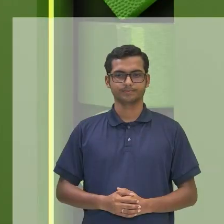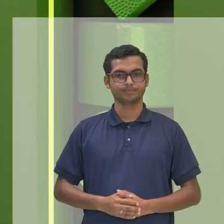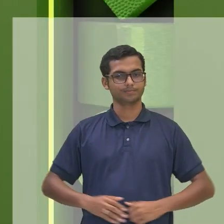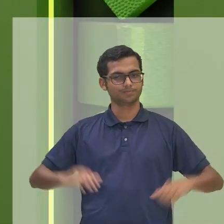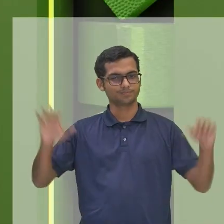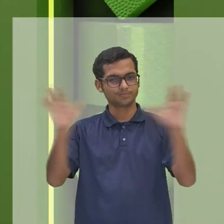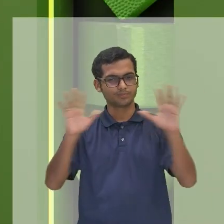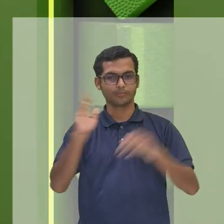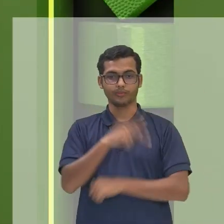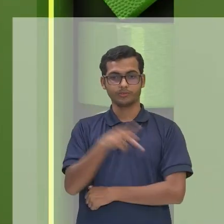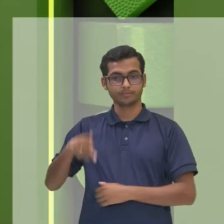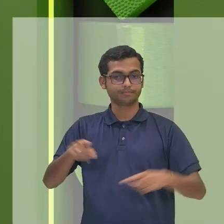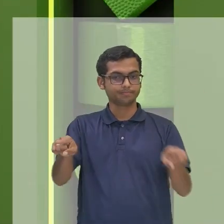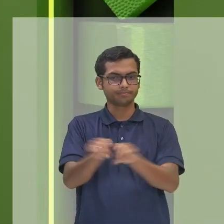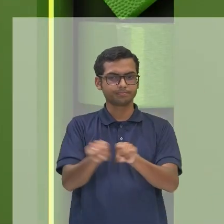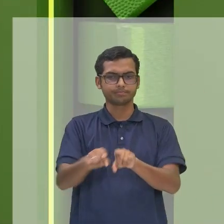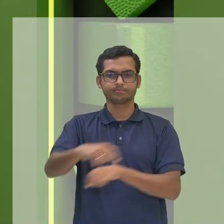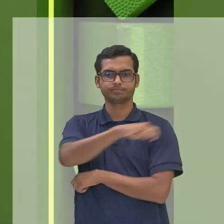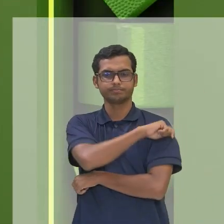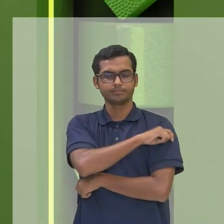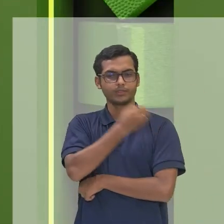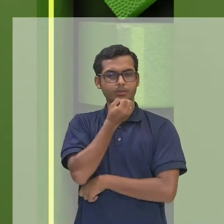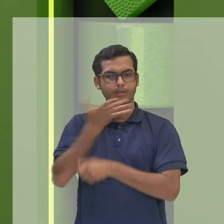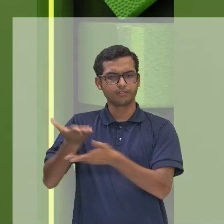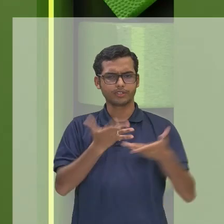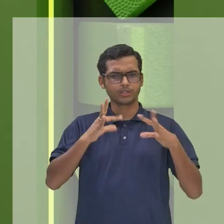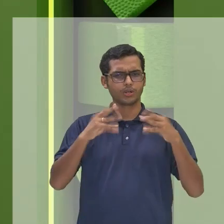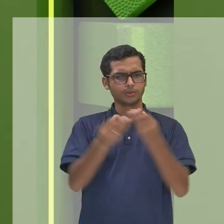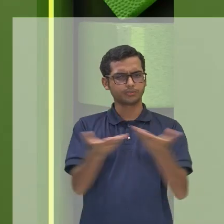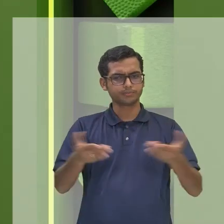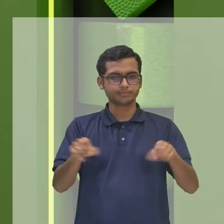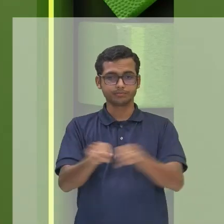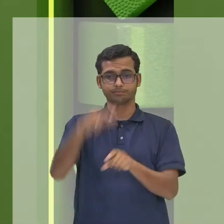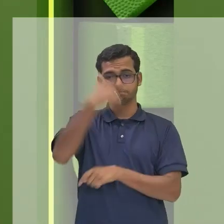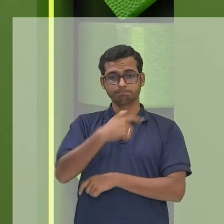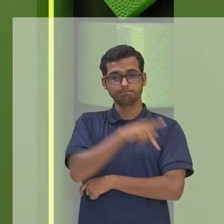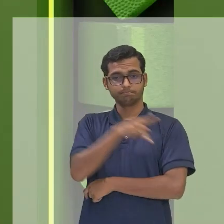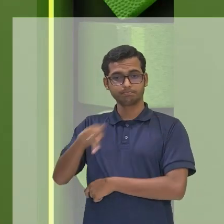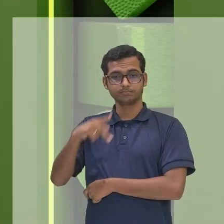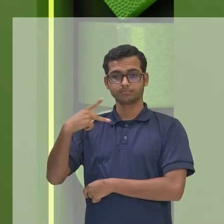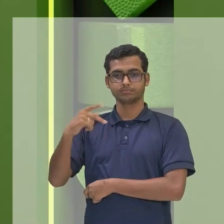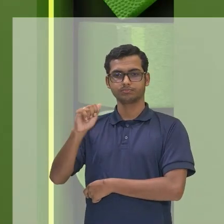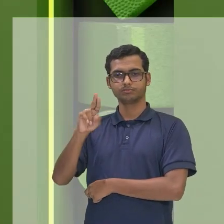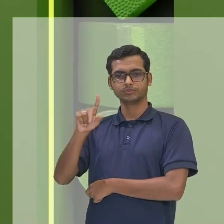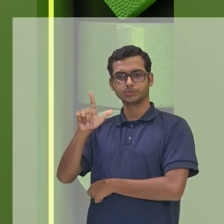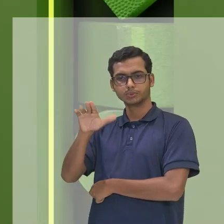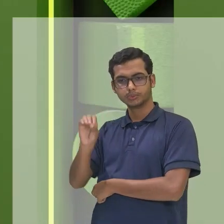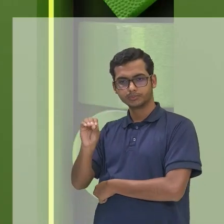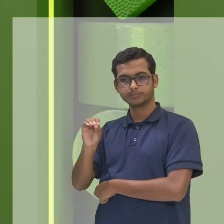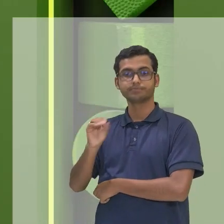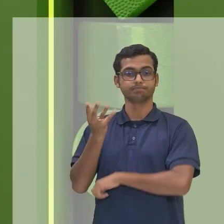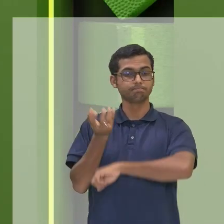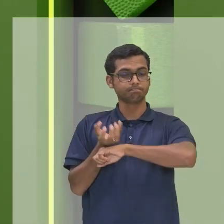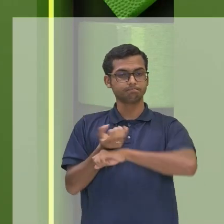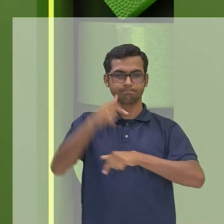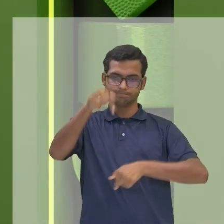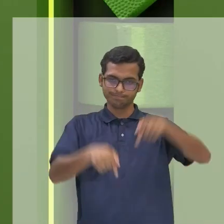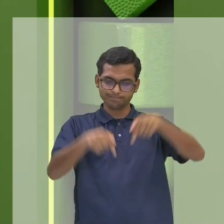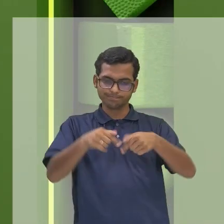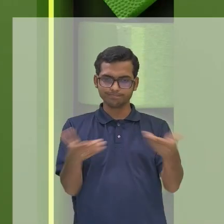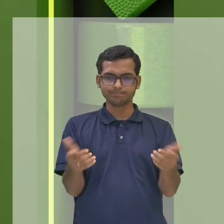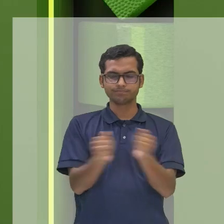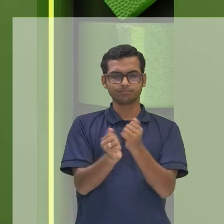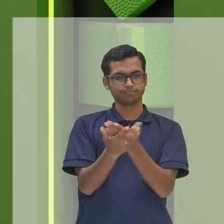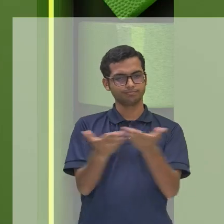Olá, professores e alunos, sejam bem-vindos. Eu sou o professor Paulo Torres de Química e vou estar aqui